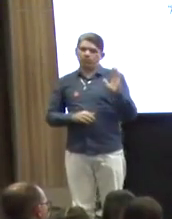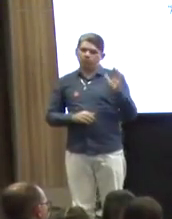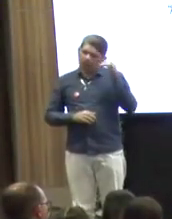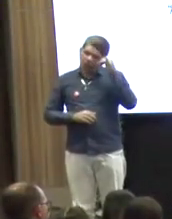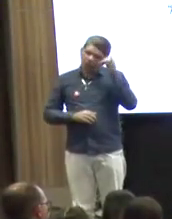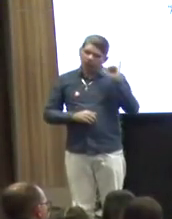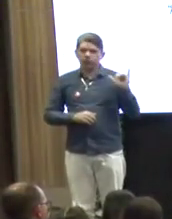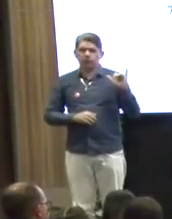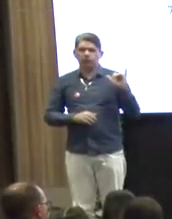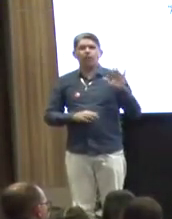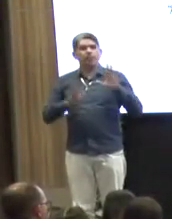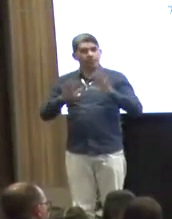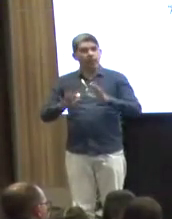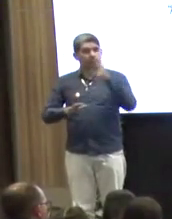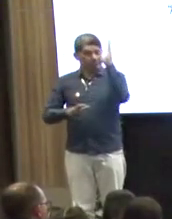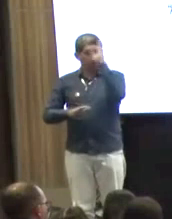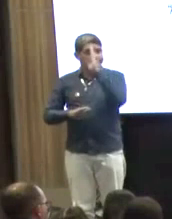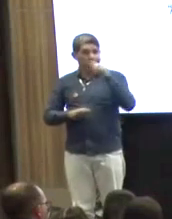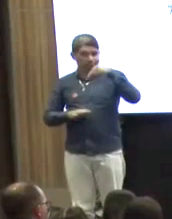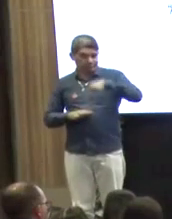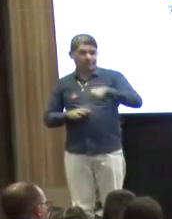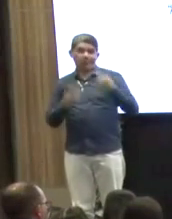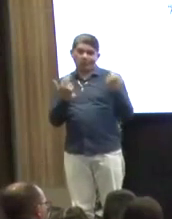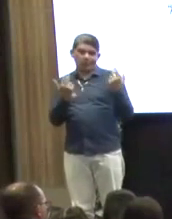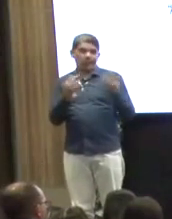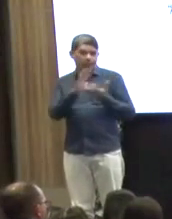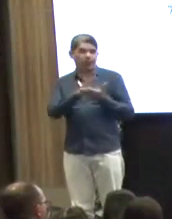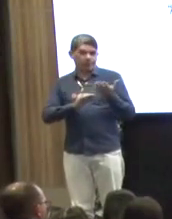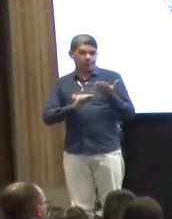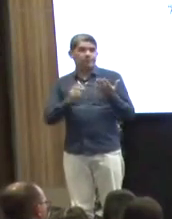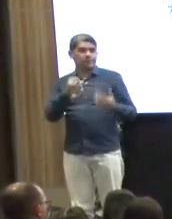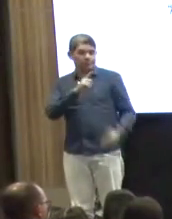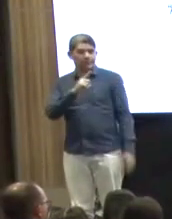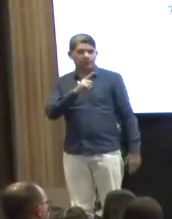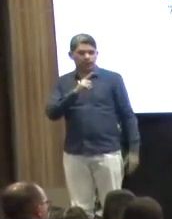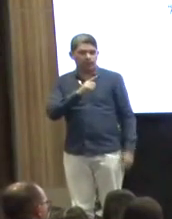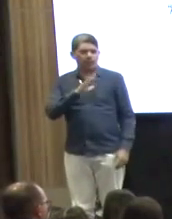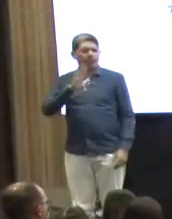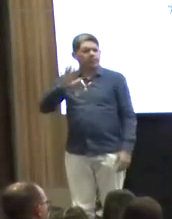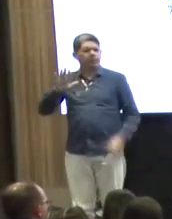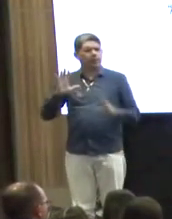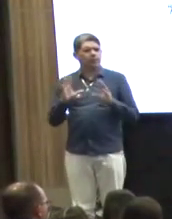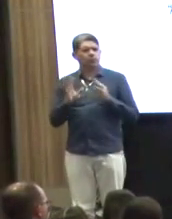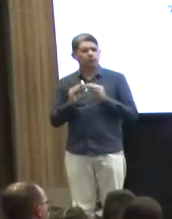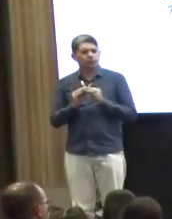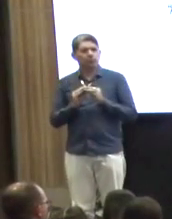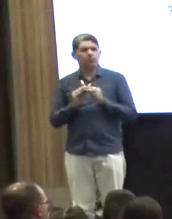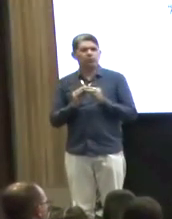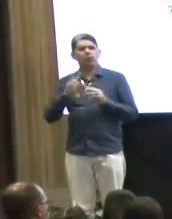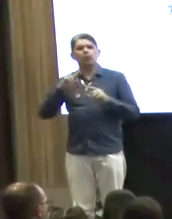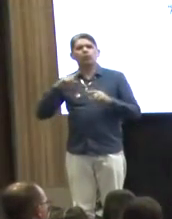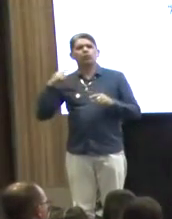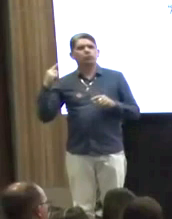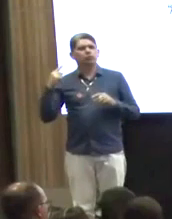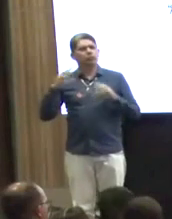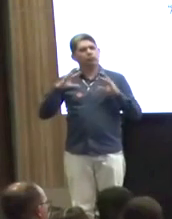é? Agora, o que eu quero dizer, em poucas palavras, é que nem toda luta contra a